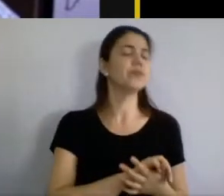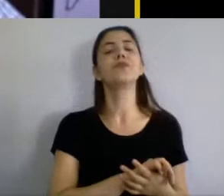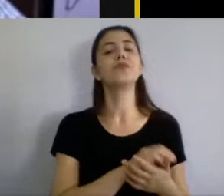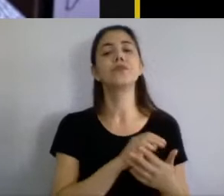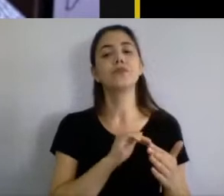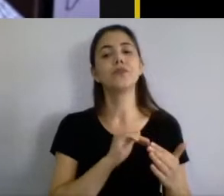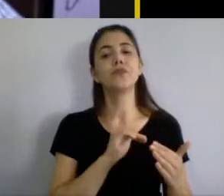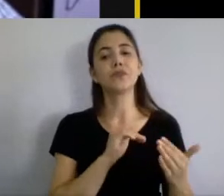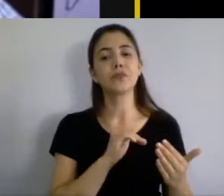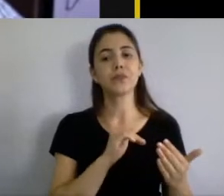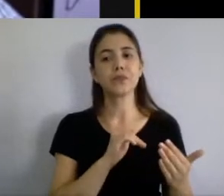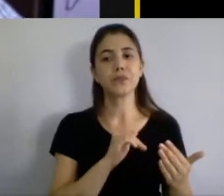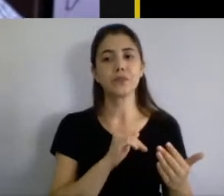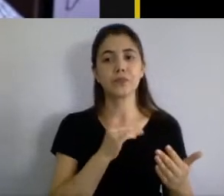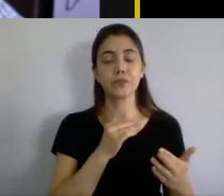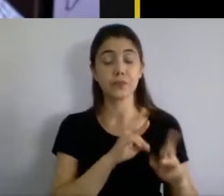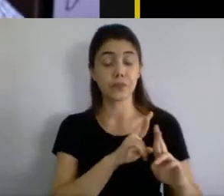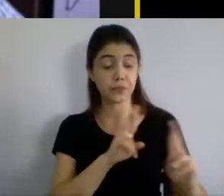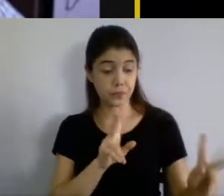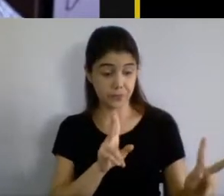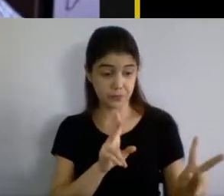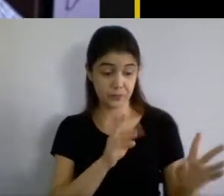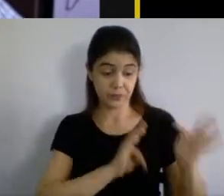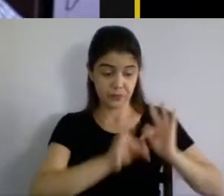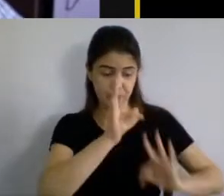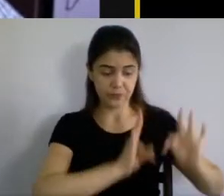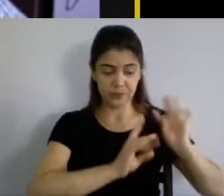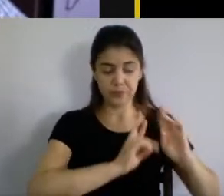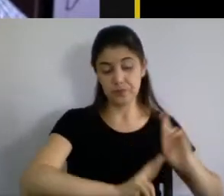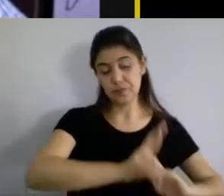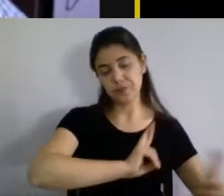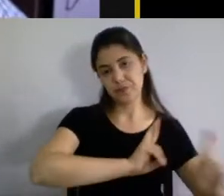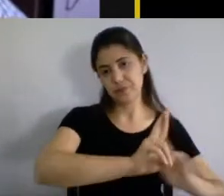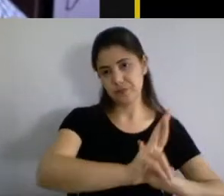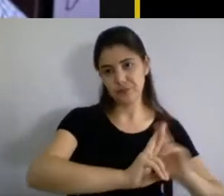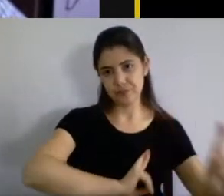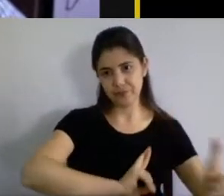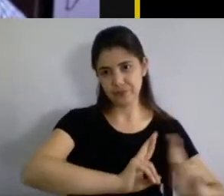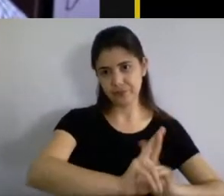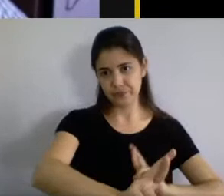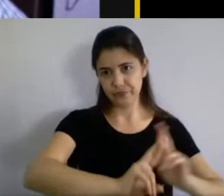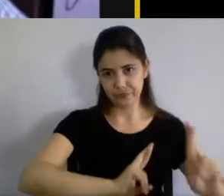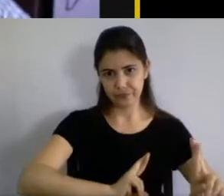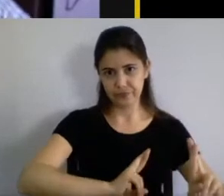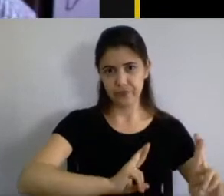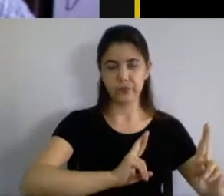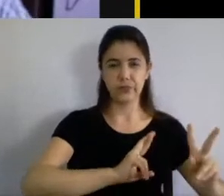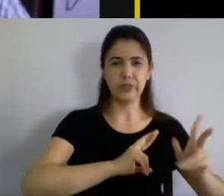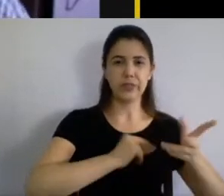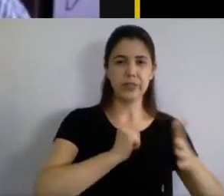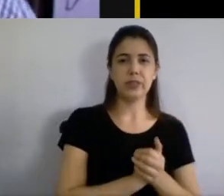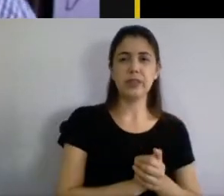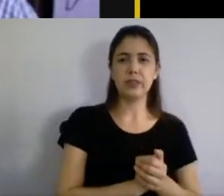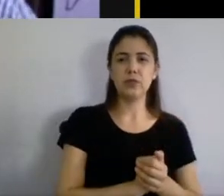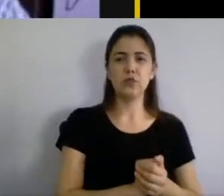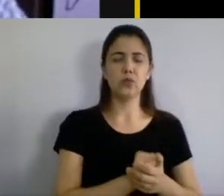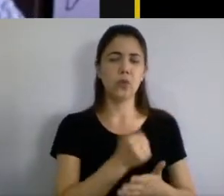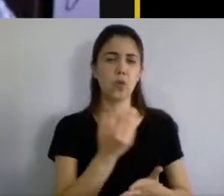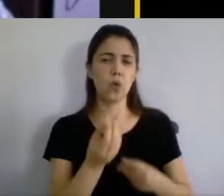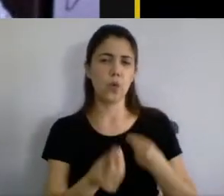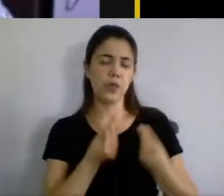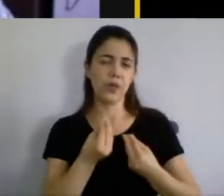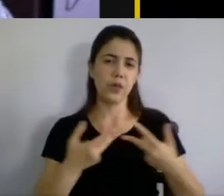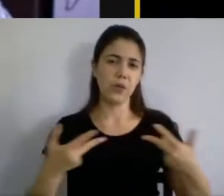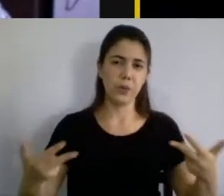para provar o que nós queremos dizer como válido, como provas materiais, torturas,